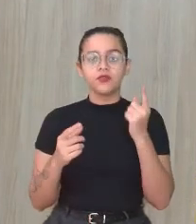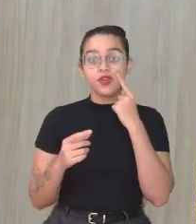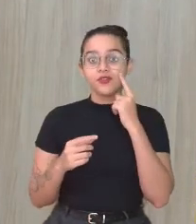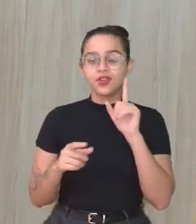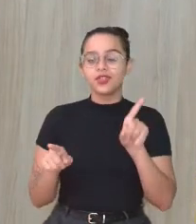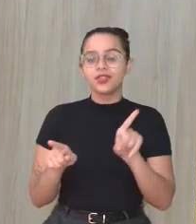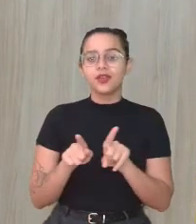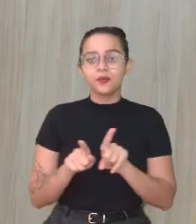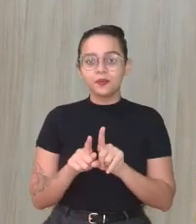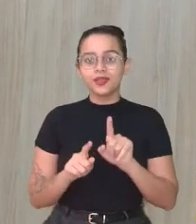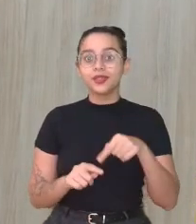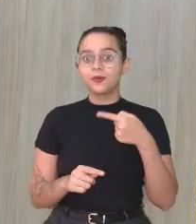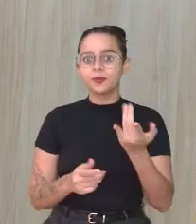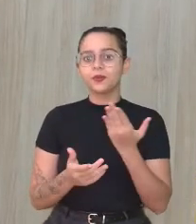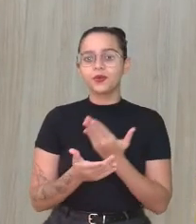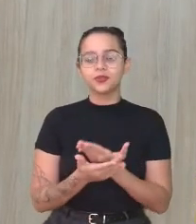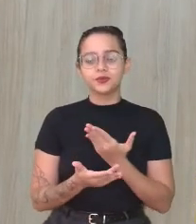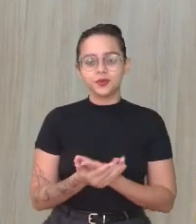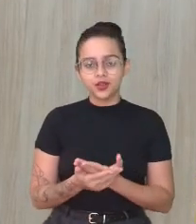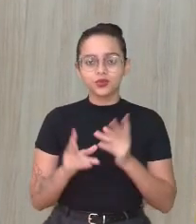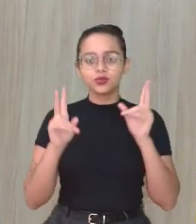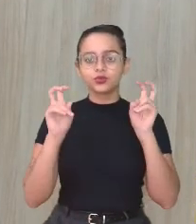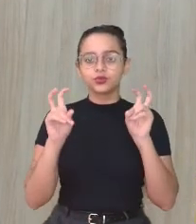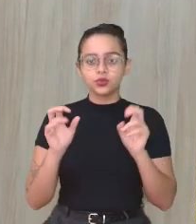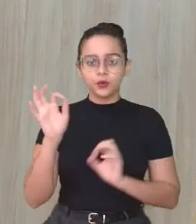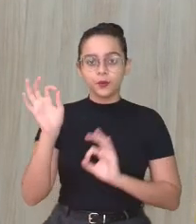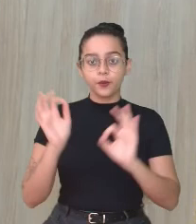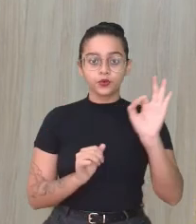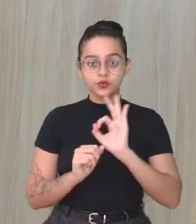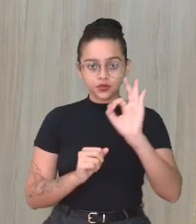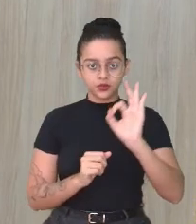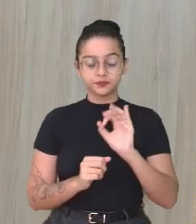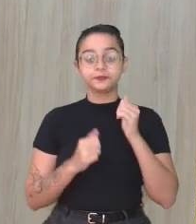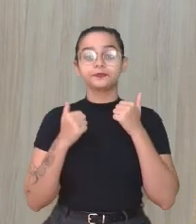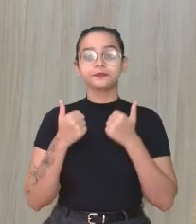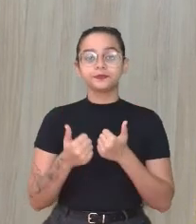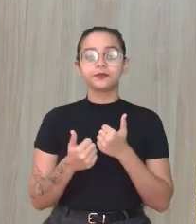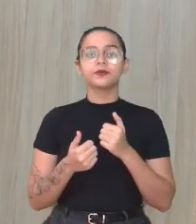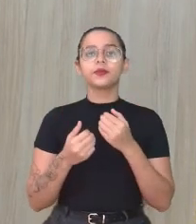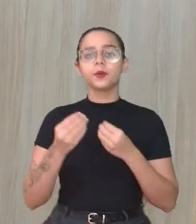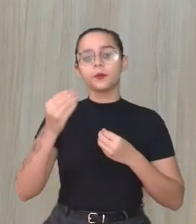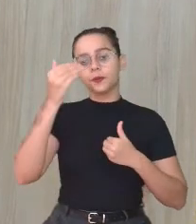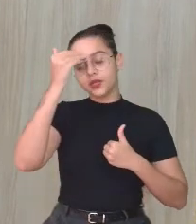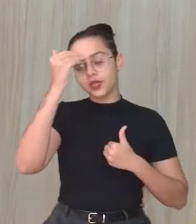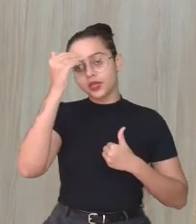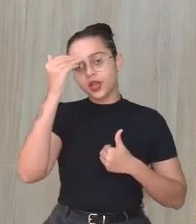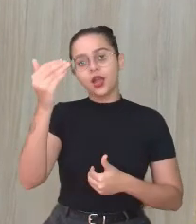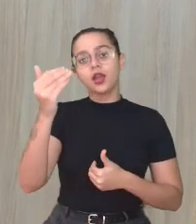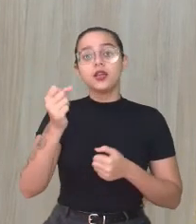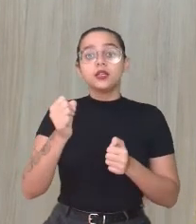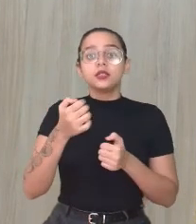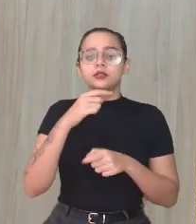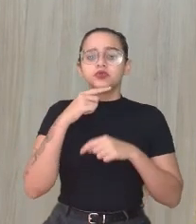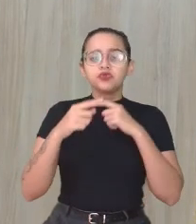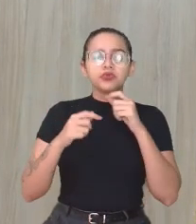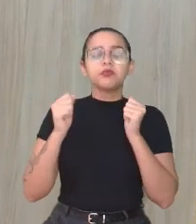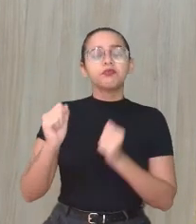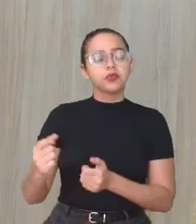ver também nas nossas próximas aulas sobre porcentagem. Tá certo? Muitíssimo obrigado. Se ficar alguma